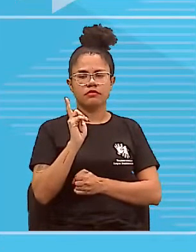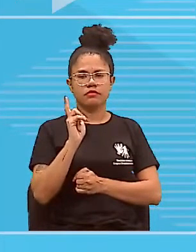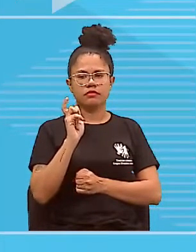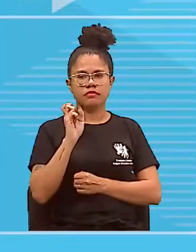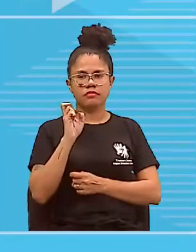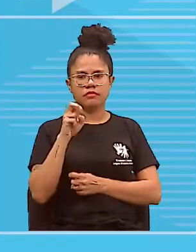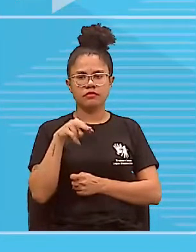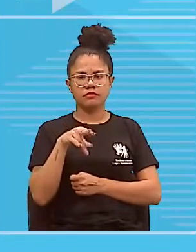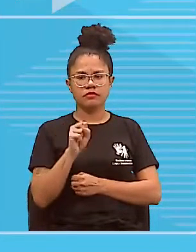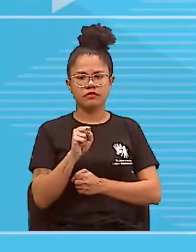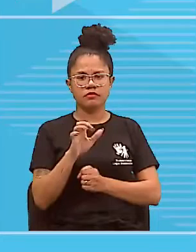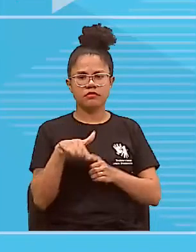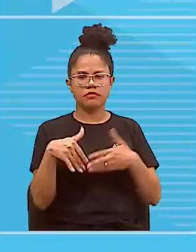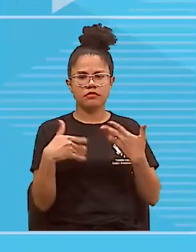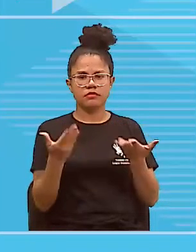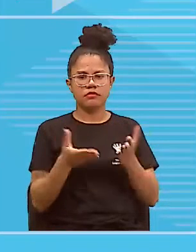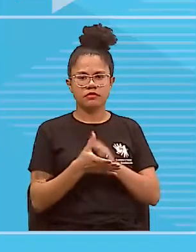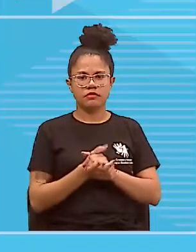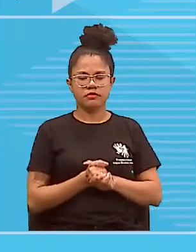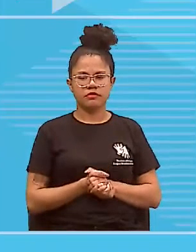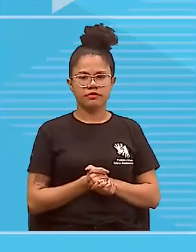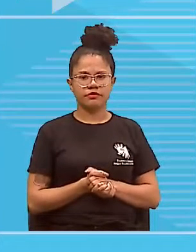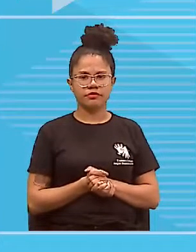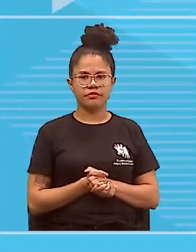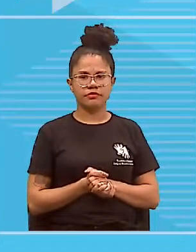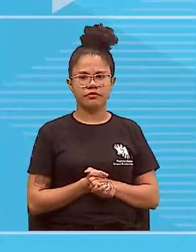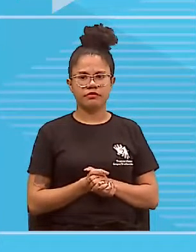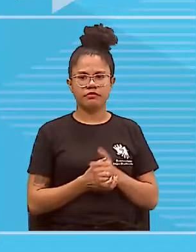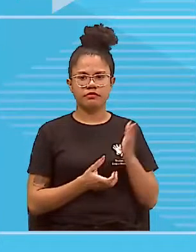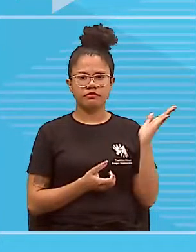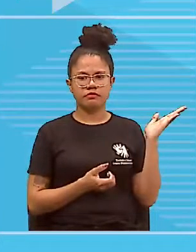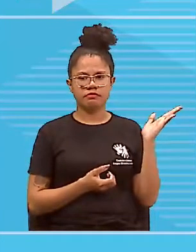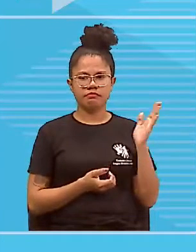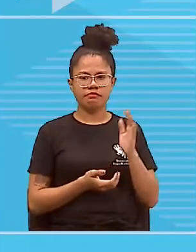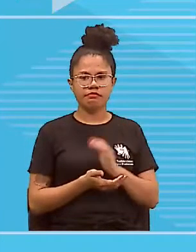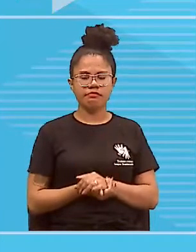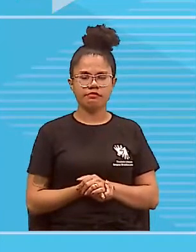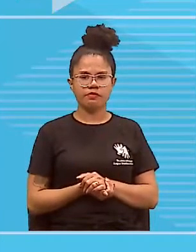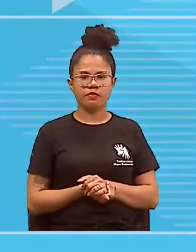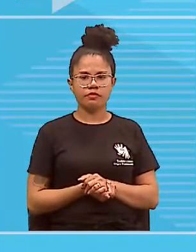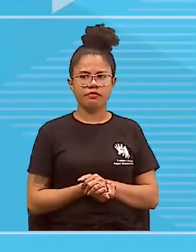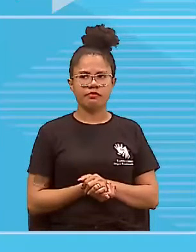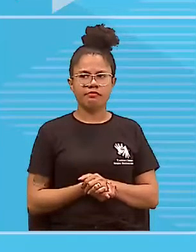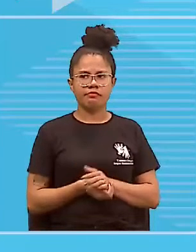Que fenômeno foi esse é o fenômeno da difração